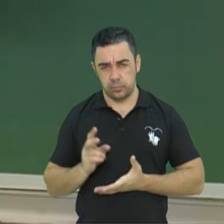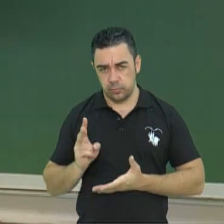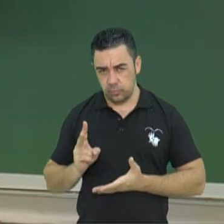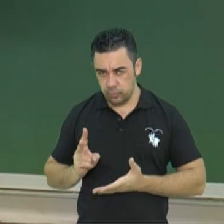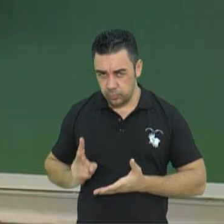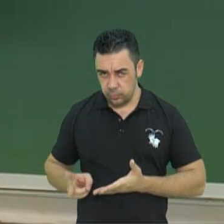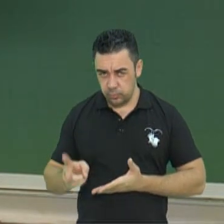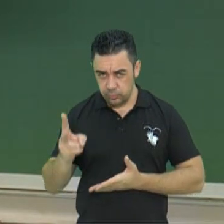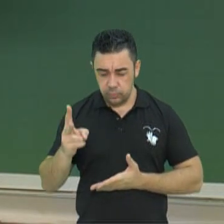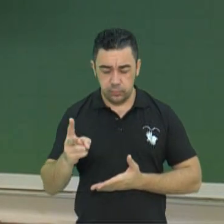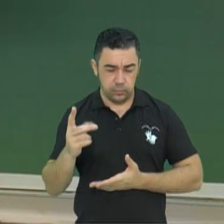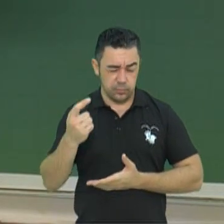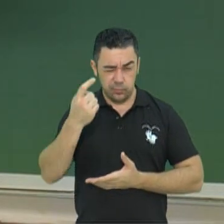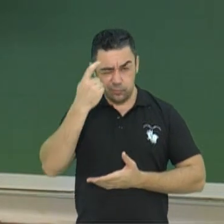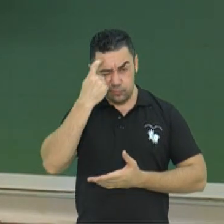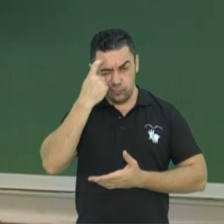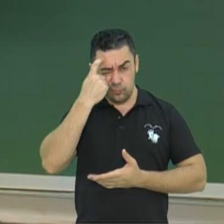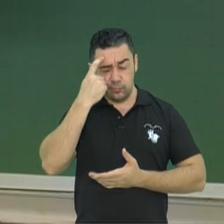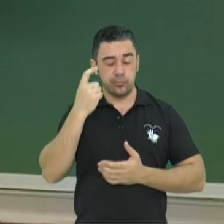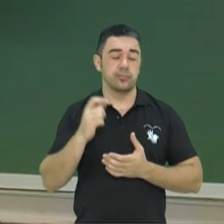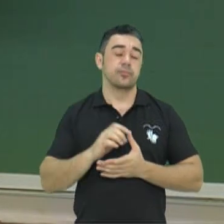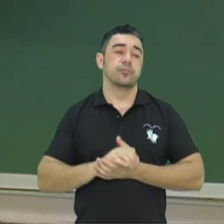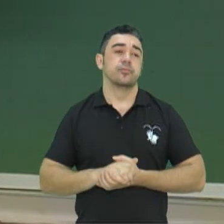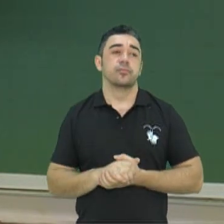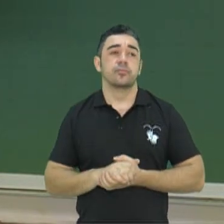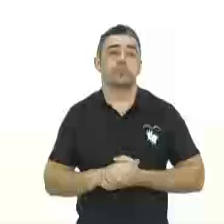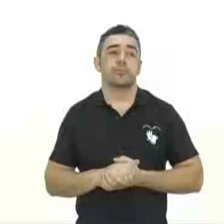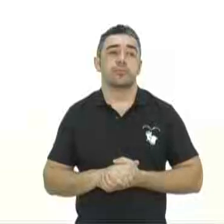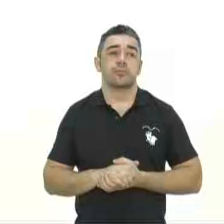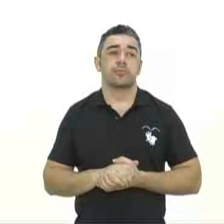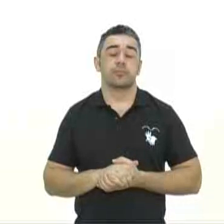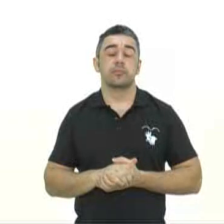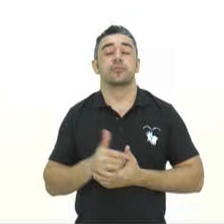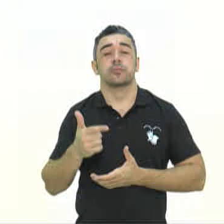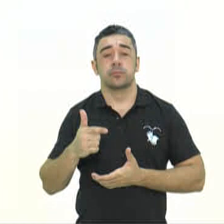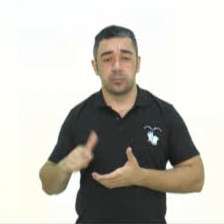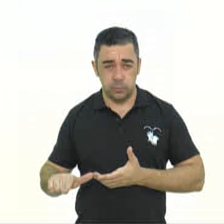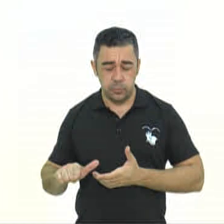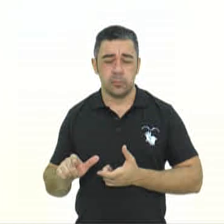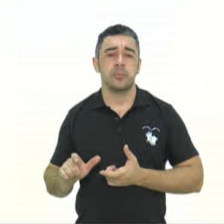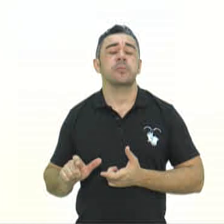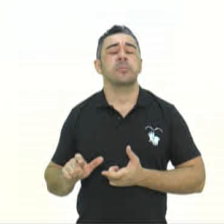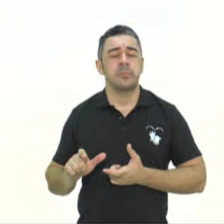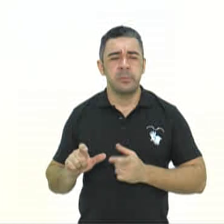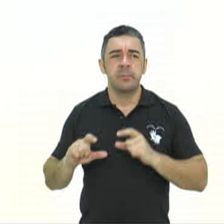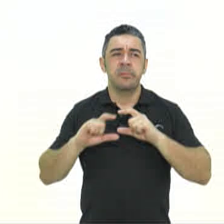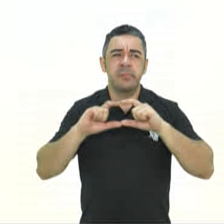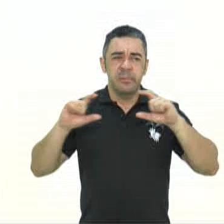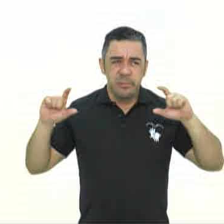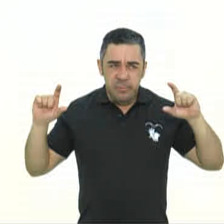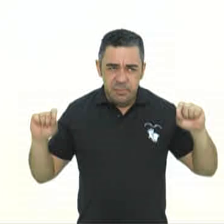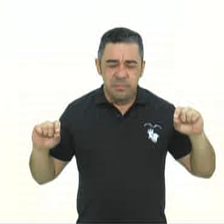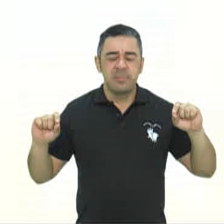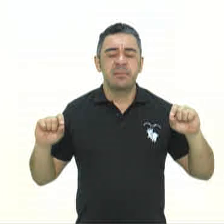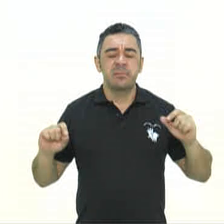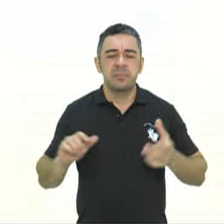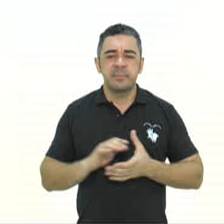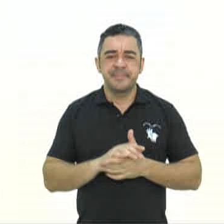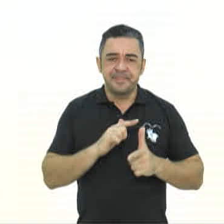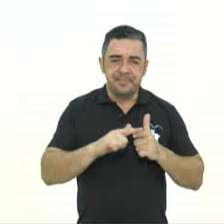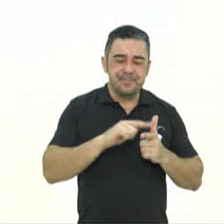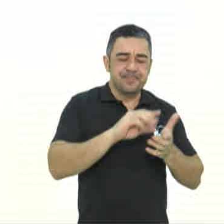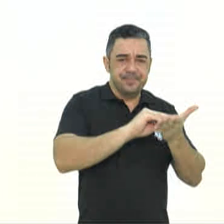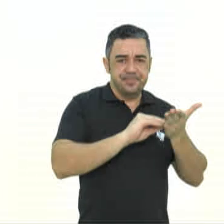Continuando aqui, né? Pensando juntos aqui comigo, novamente a frase, né? A crise hídrica não é mais